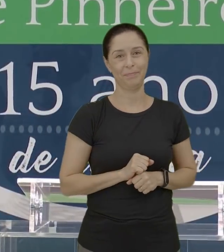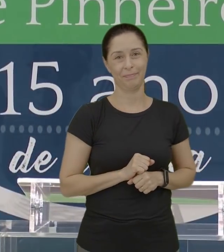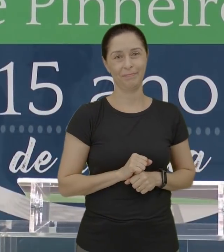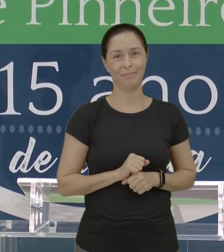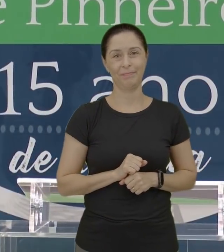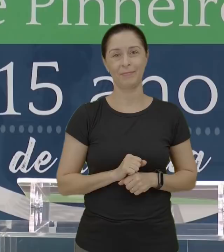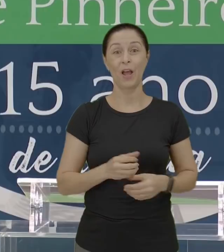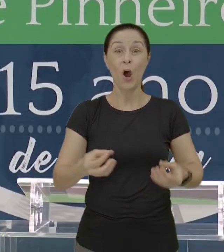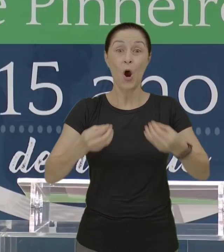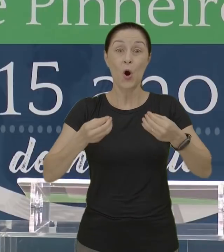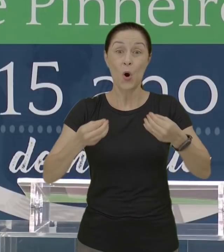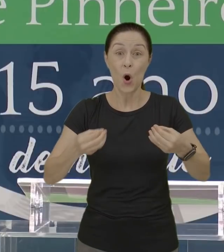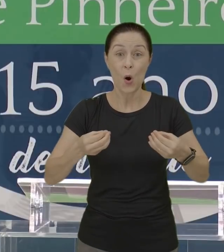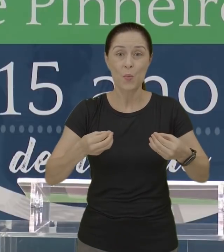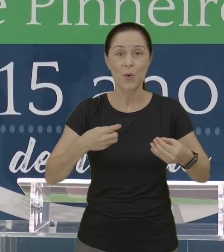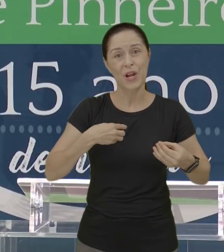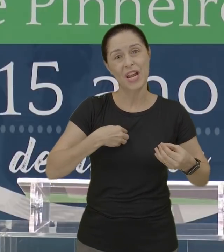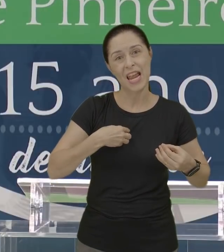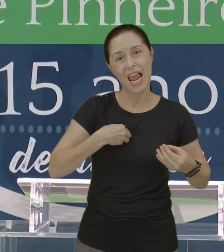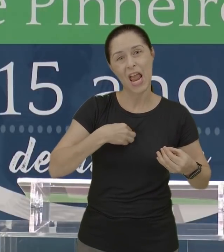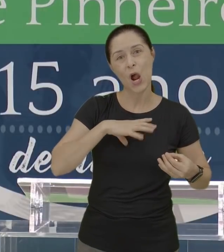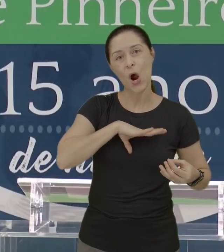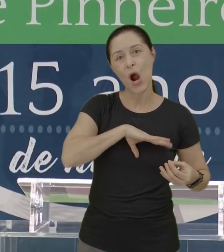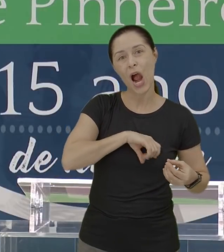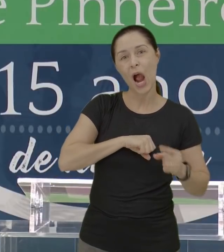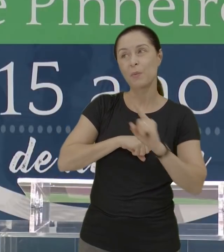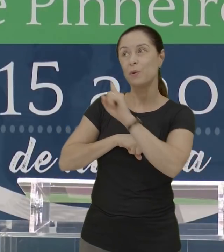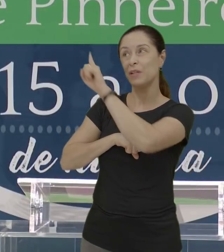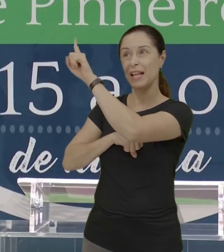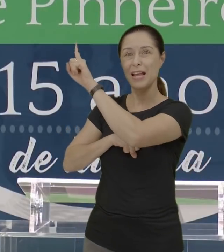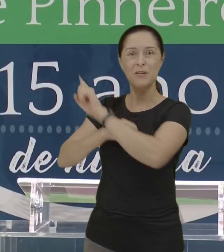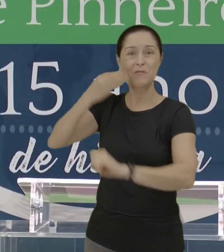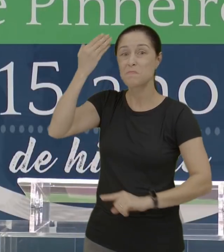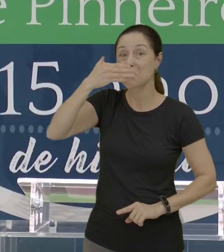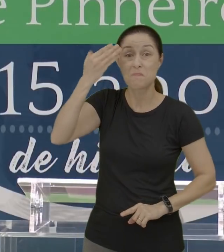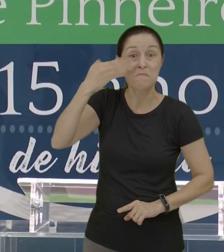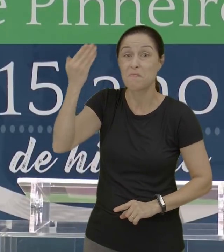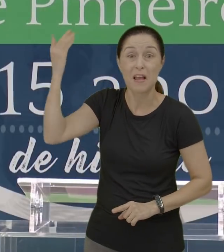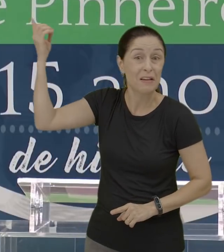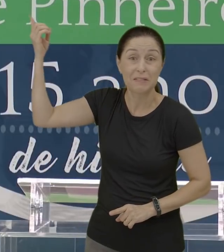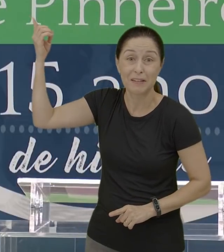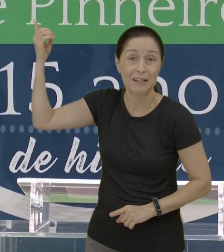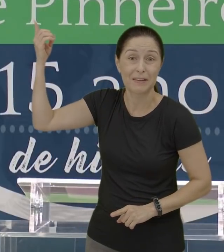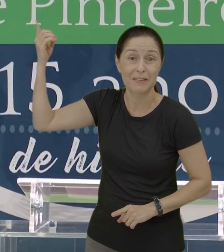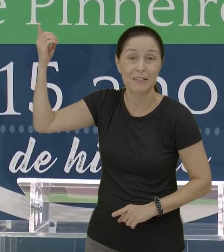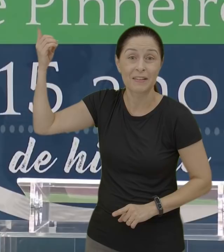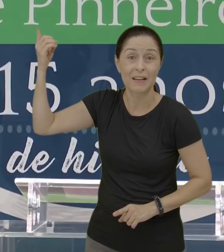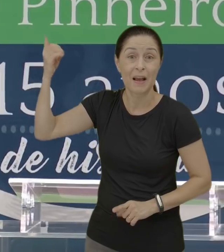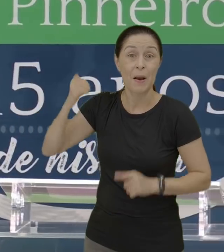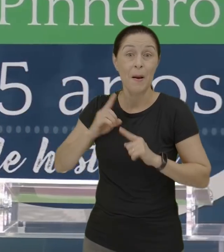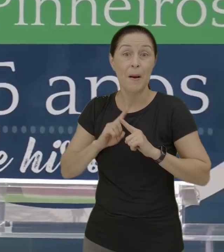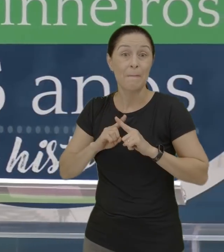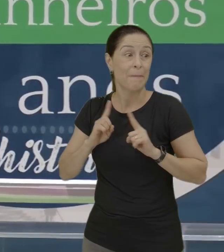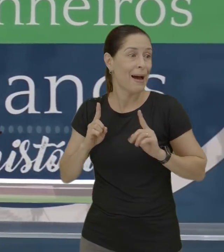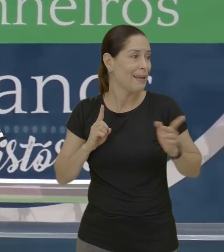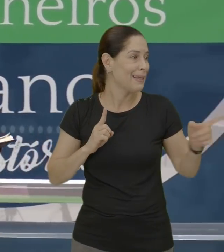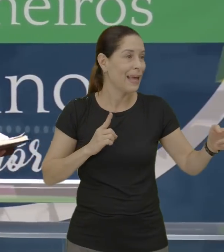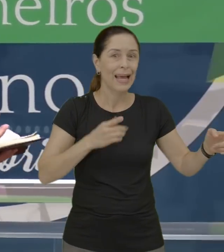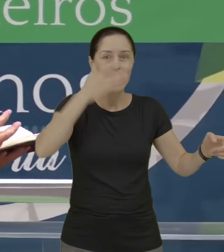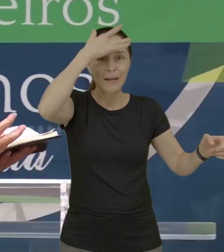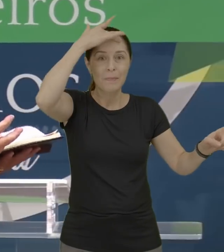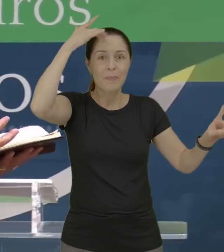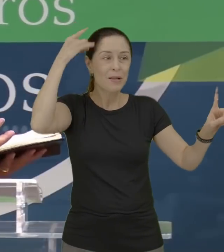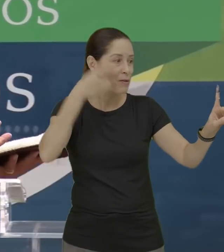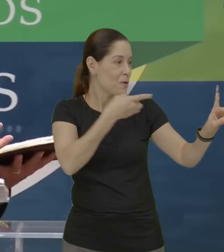Porque como é que eu posso amar a Deus a quem eu não vejo, se eu não amo o meu irmão a quem eu vejo? Agora, preste bem atenção